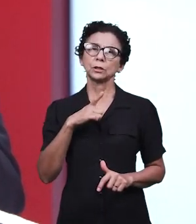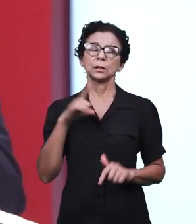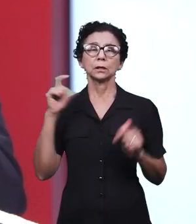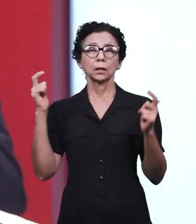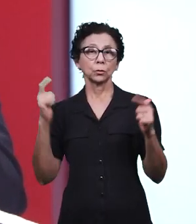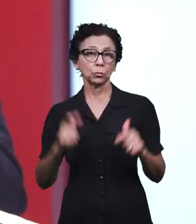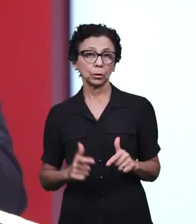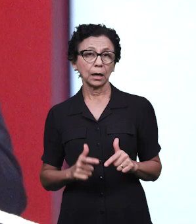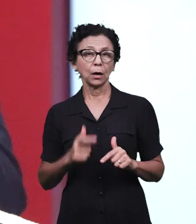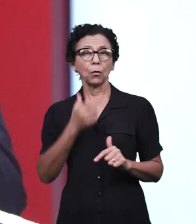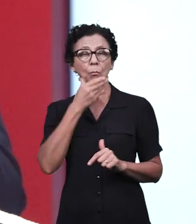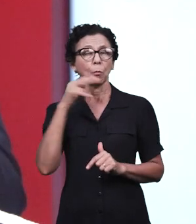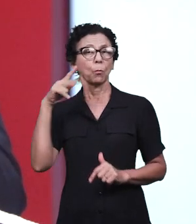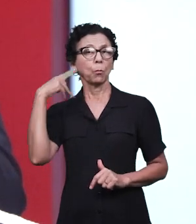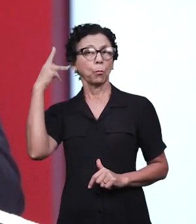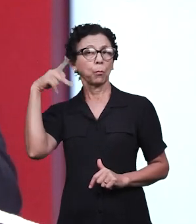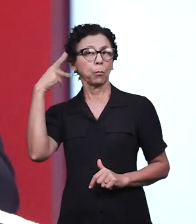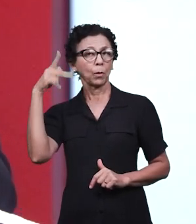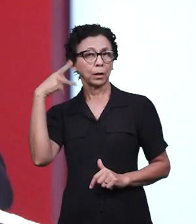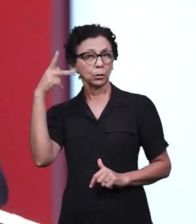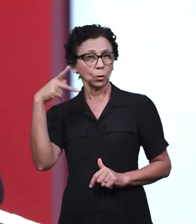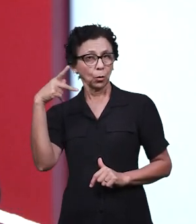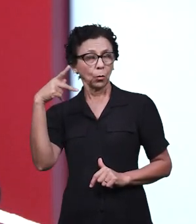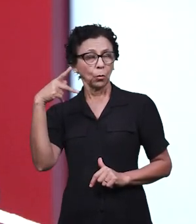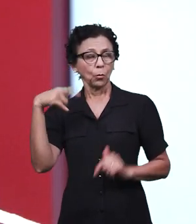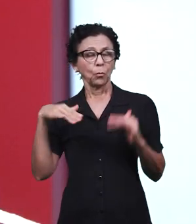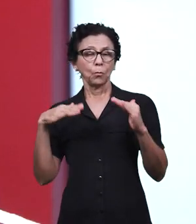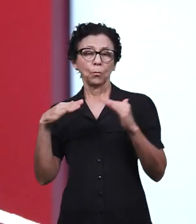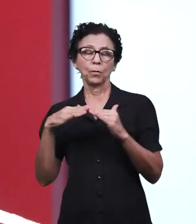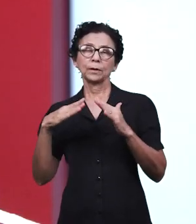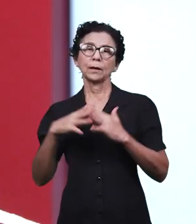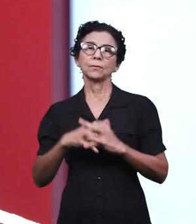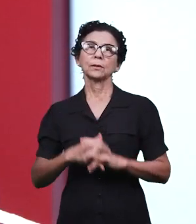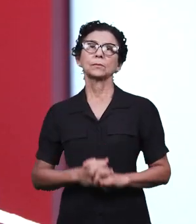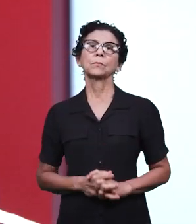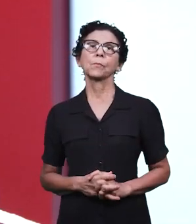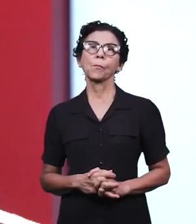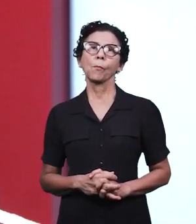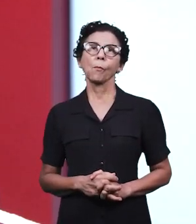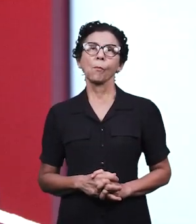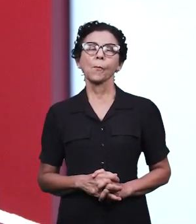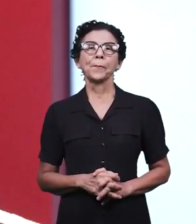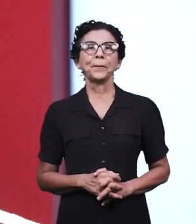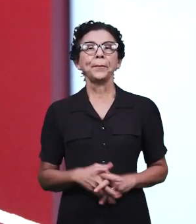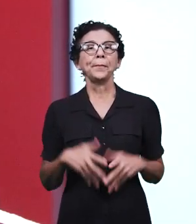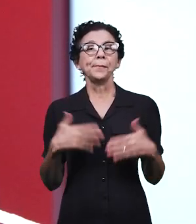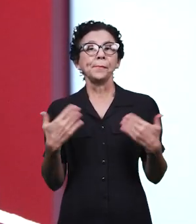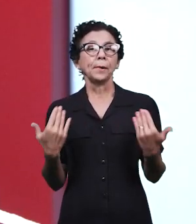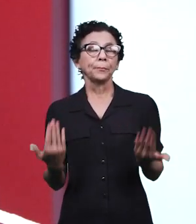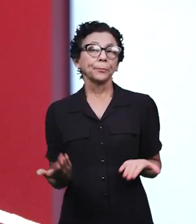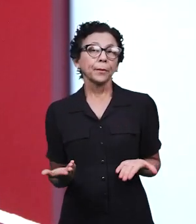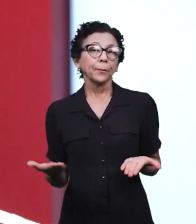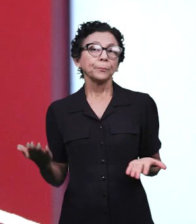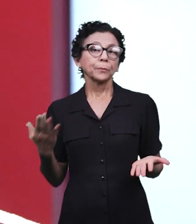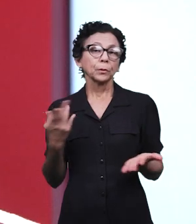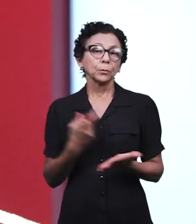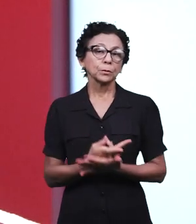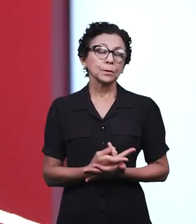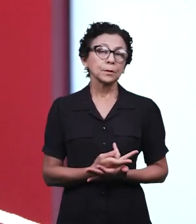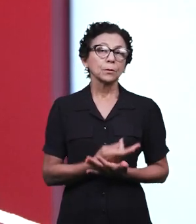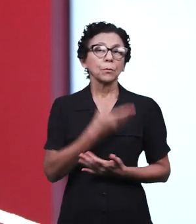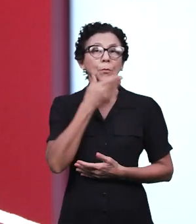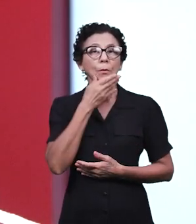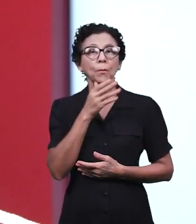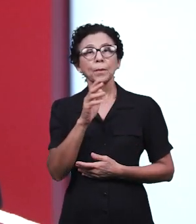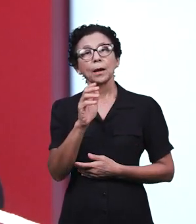Tem um texto aqui da palavra que faz muito bem essa transição, porque nós vamos entrar agora na viagem de